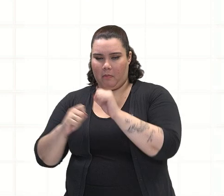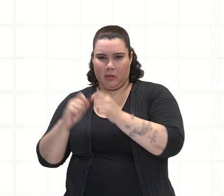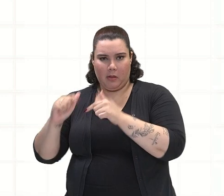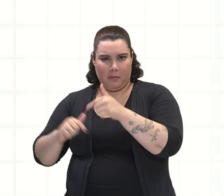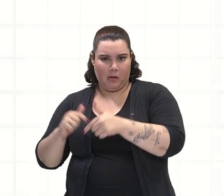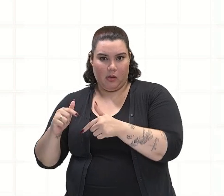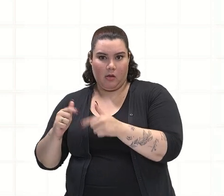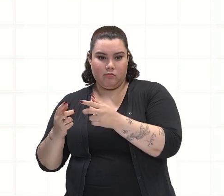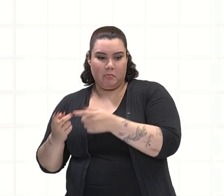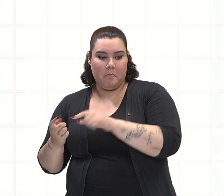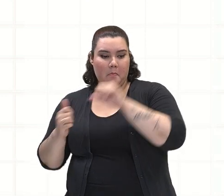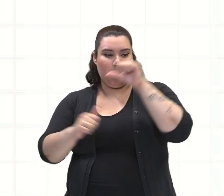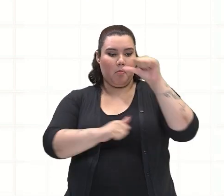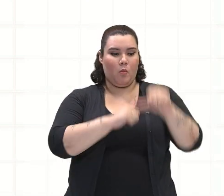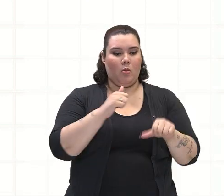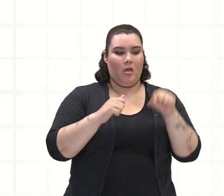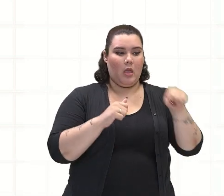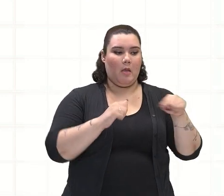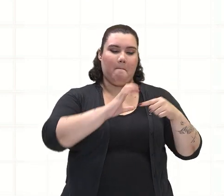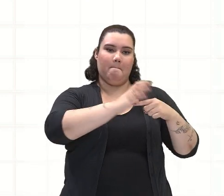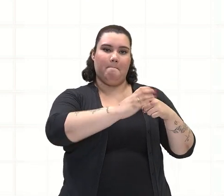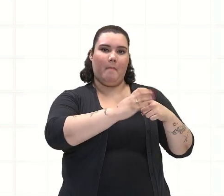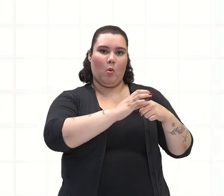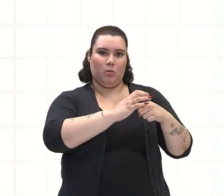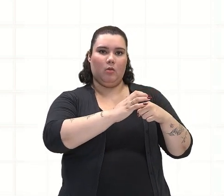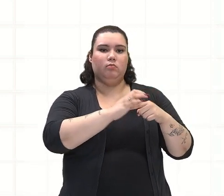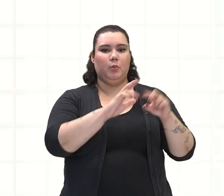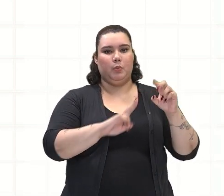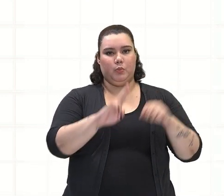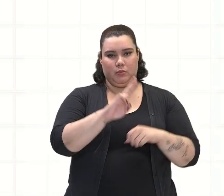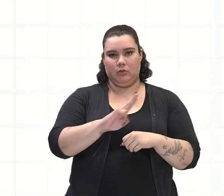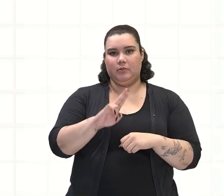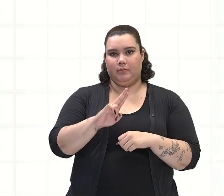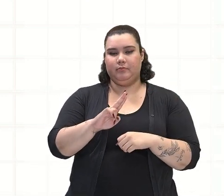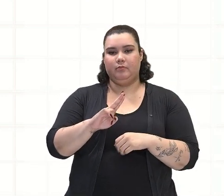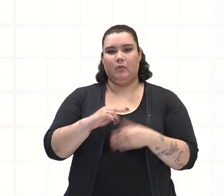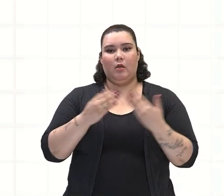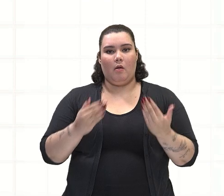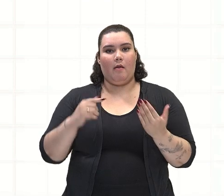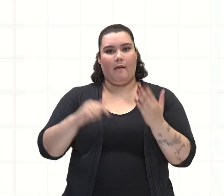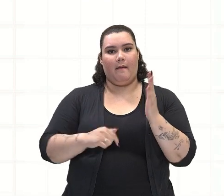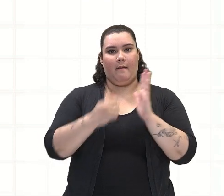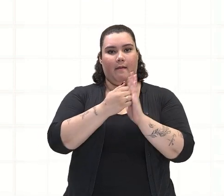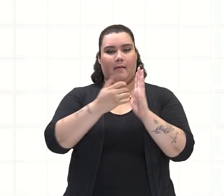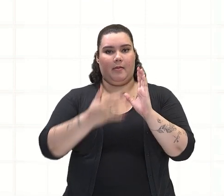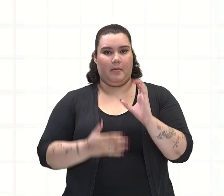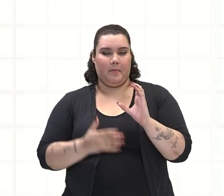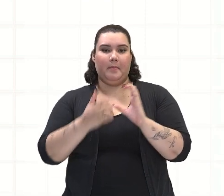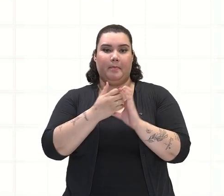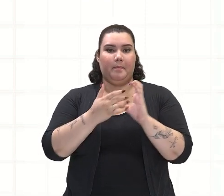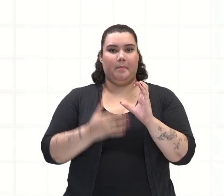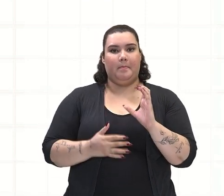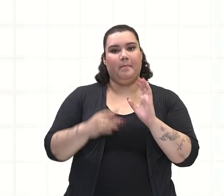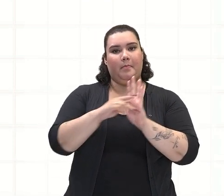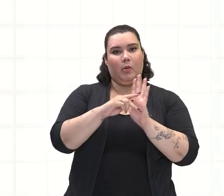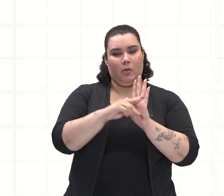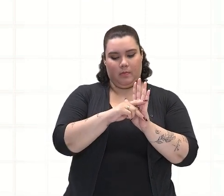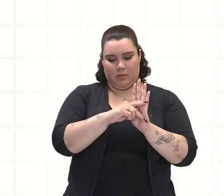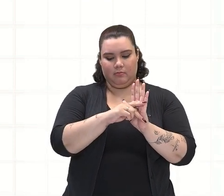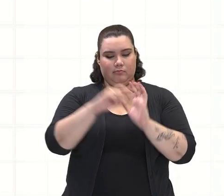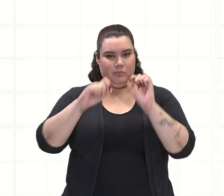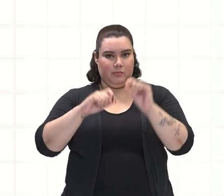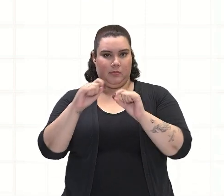para o trabalho feito pela máquina, tá bom? Então essa é uma das características que a gente vai falar um pouquinho